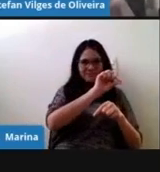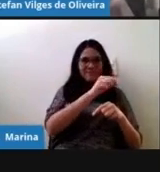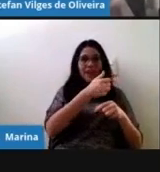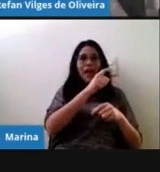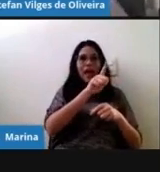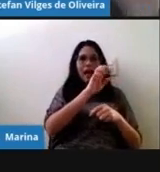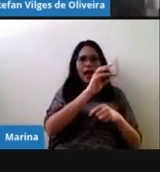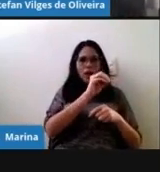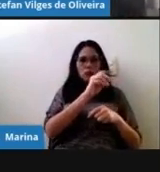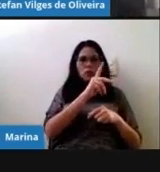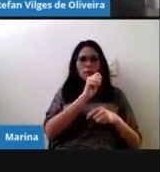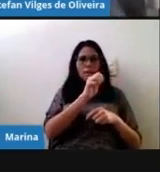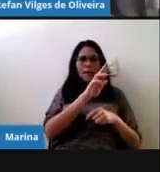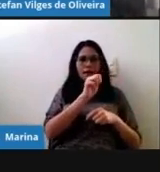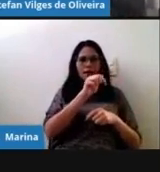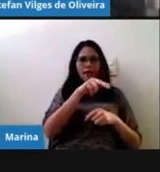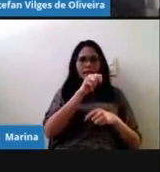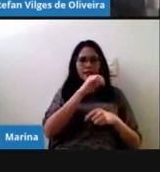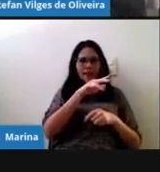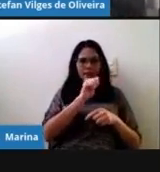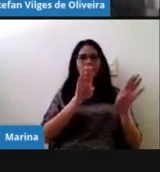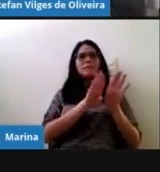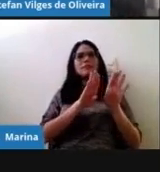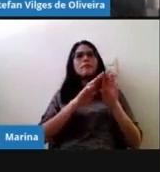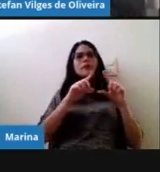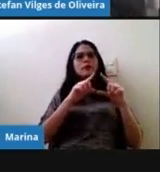que apresentam menor vulnerabilidade econômica.